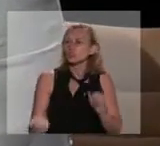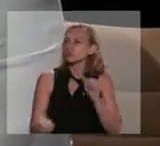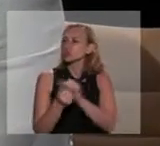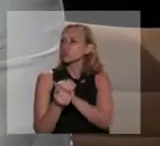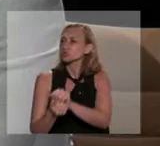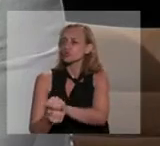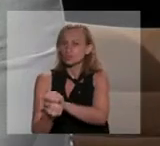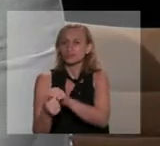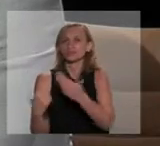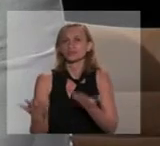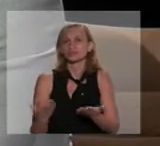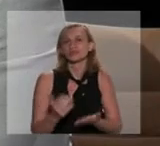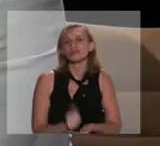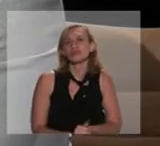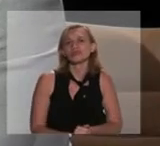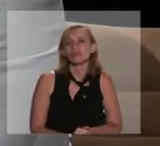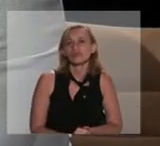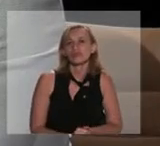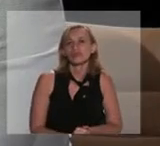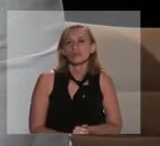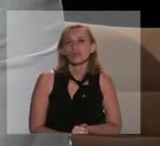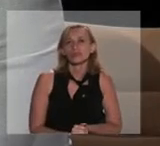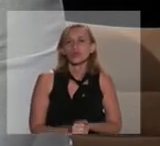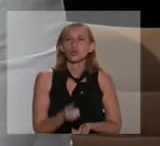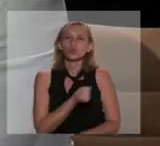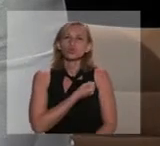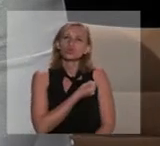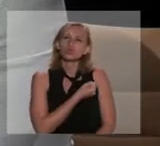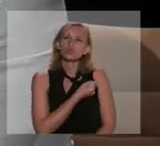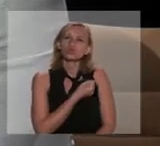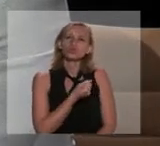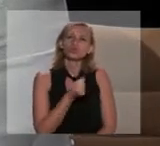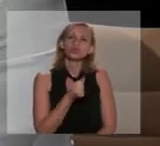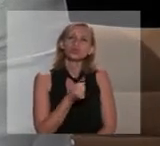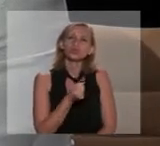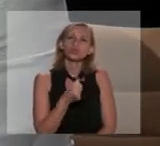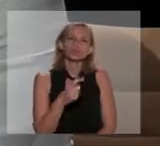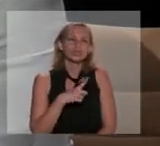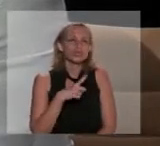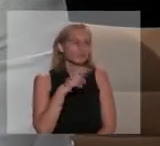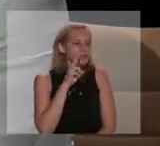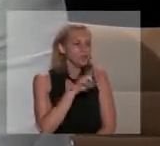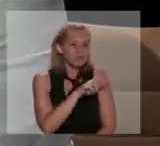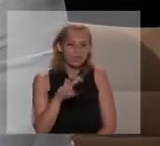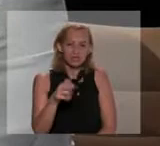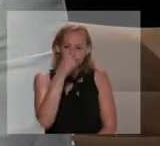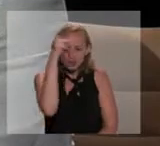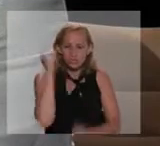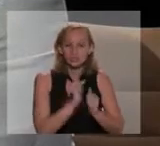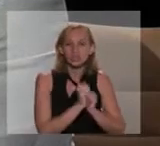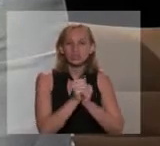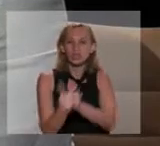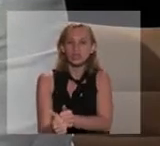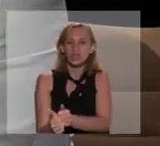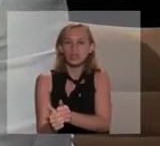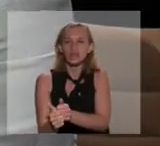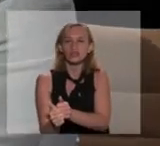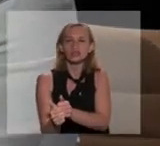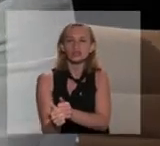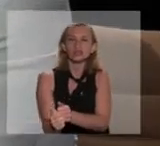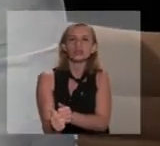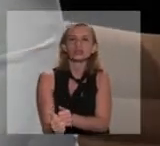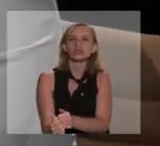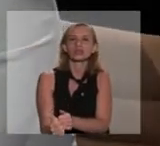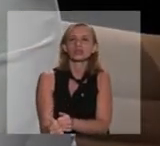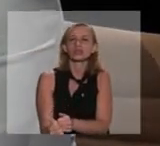essas meninas todas, essa galera toda que eu falei, né, o número que vocês têm de